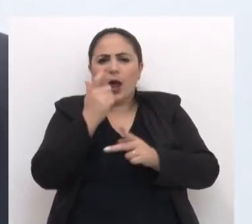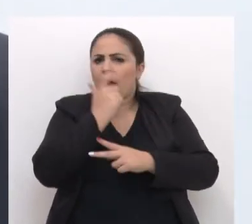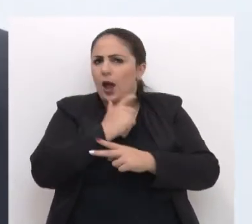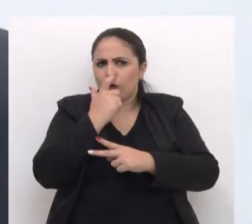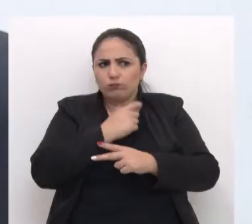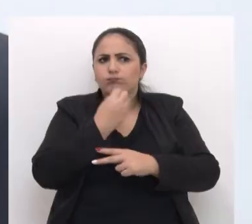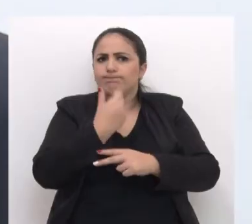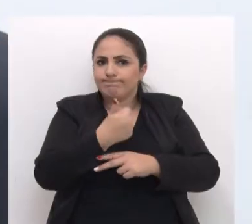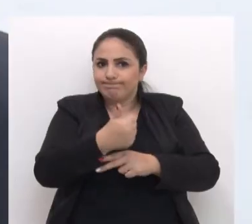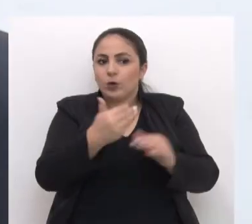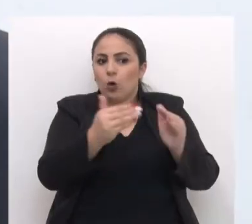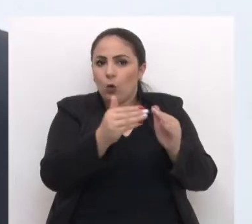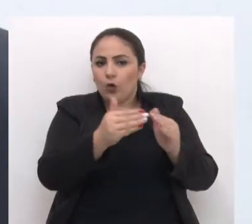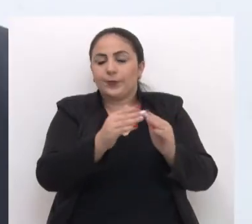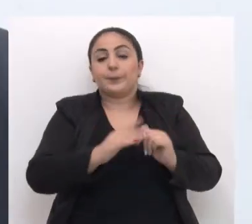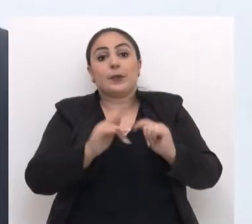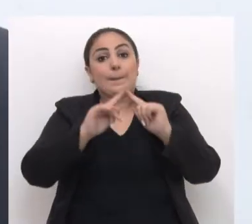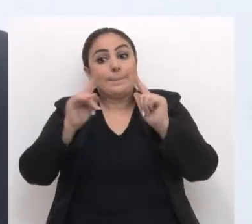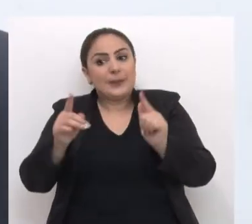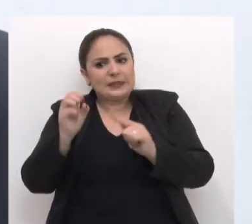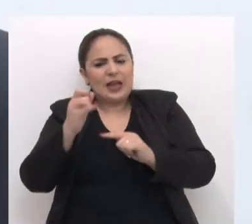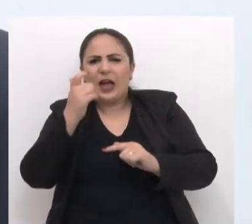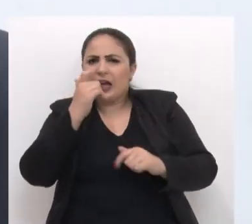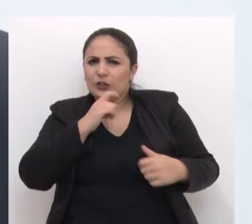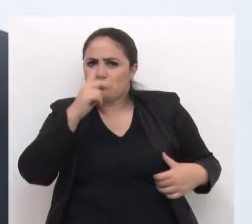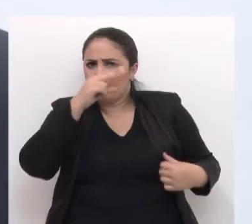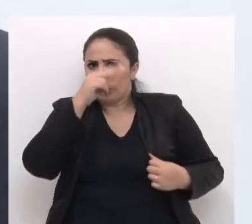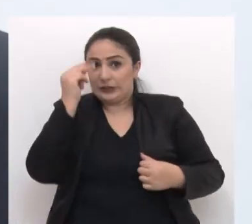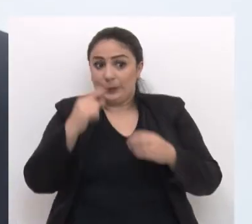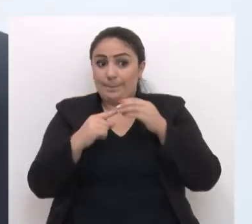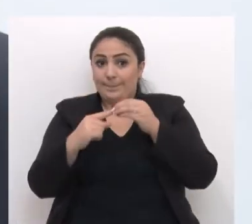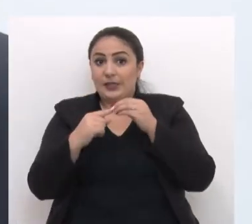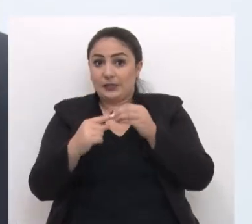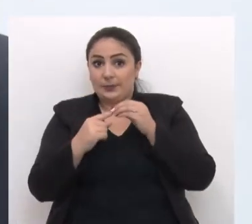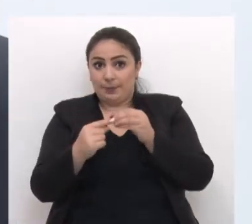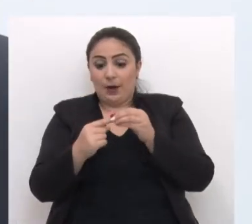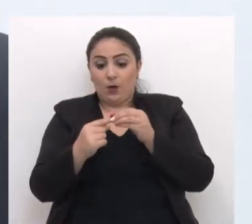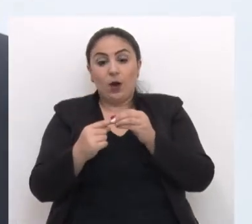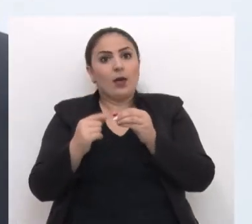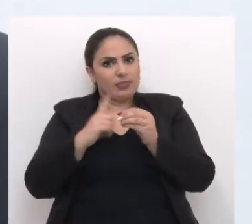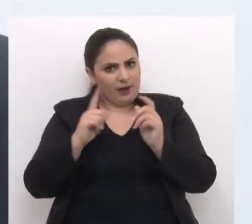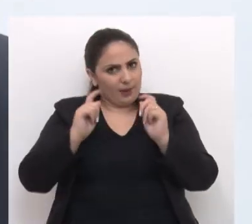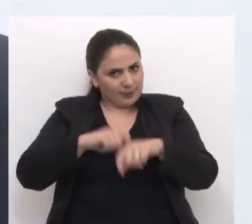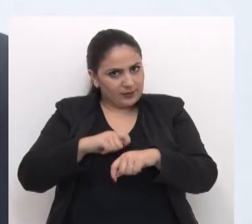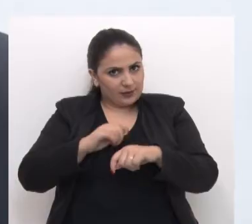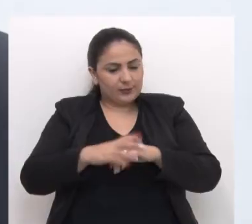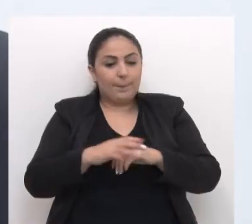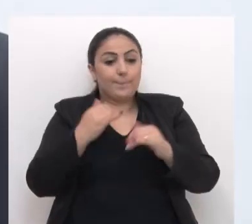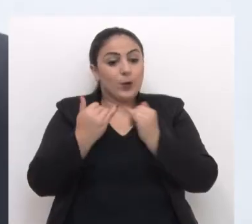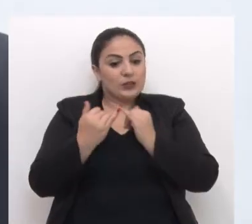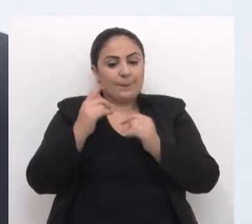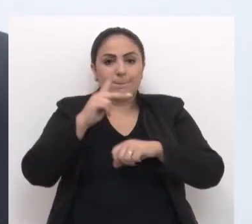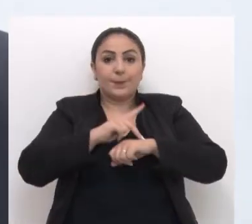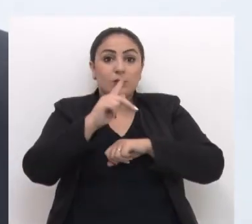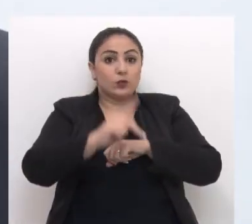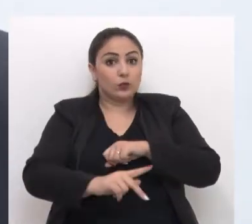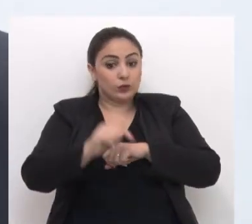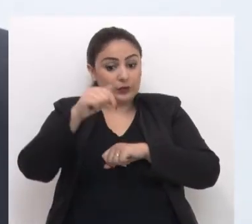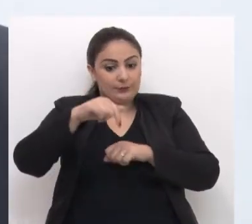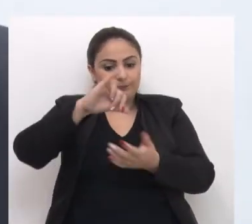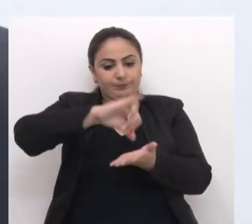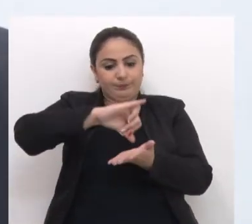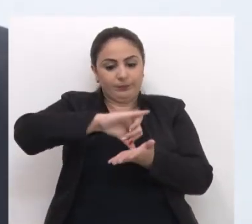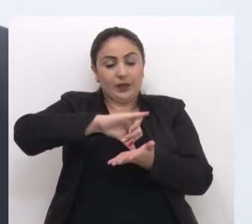acho que até nós podemos concordar. Mas será que o município mãe, o município referência, ele teria condição? Vamos pegar o caso aqui de Passo